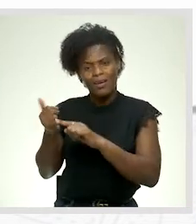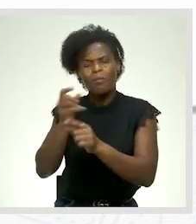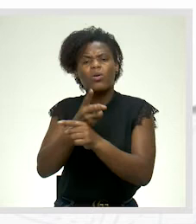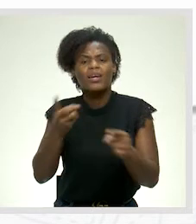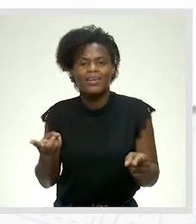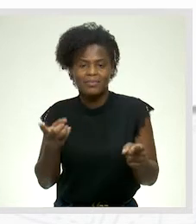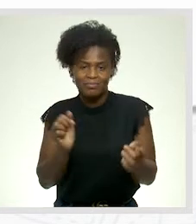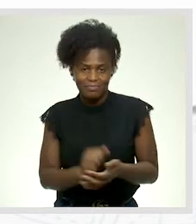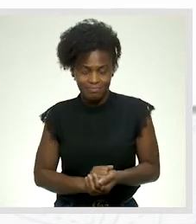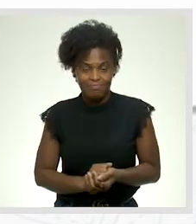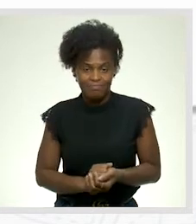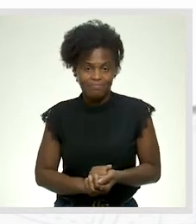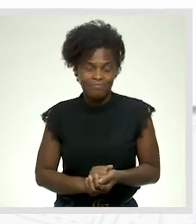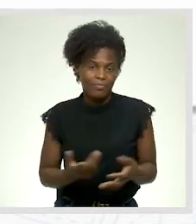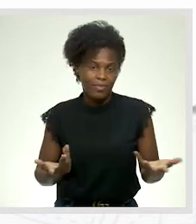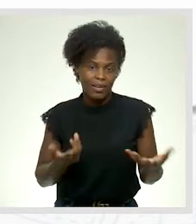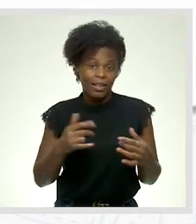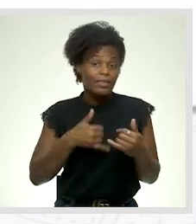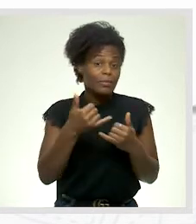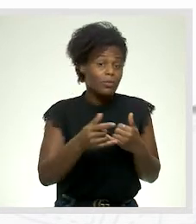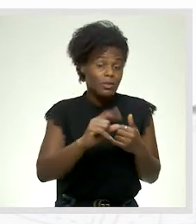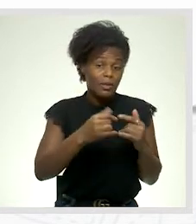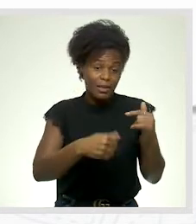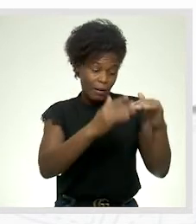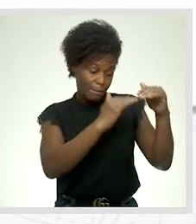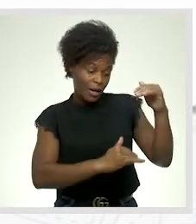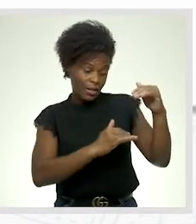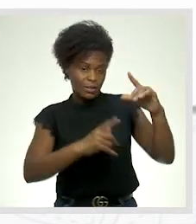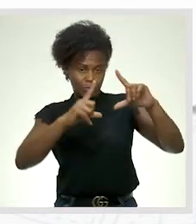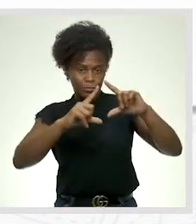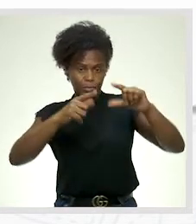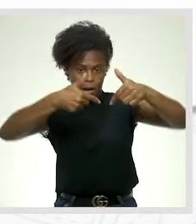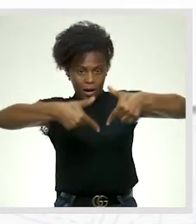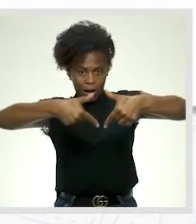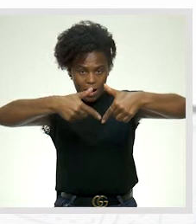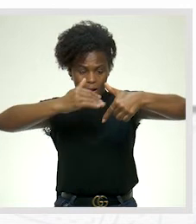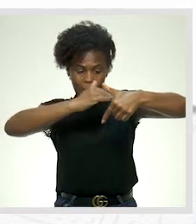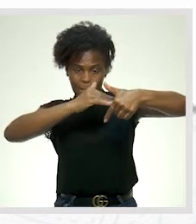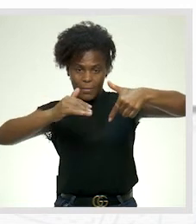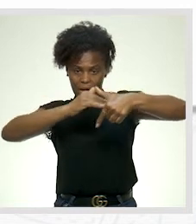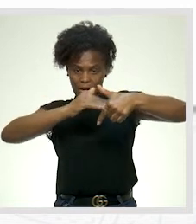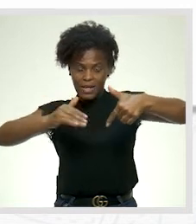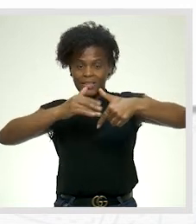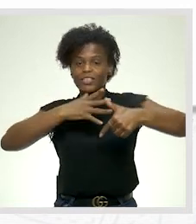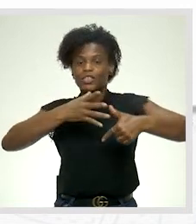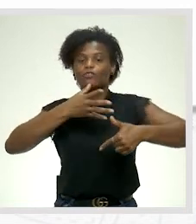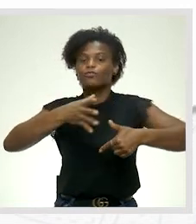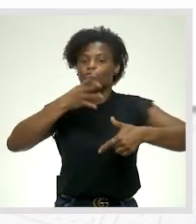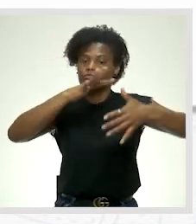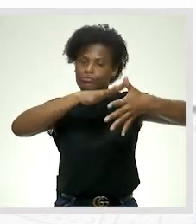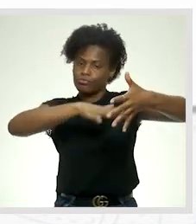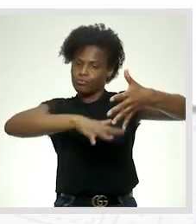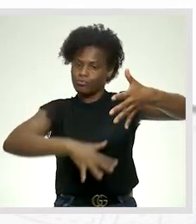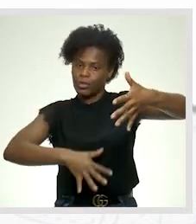porquê. Então, depois temos a parte que vem no meio, portanto, é o corpo da notícia.